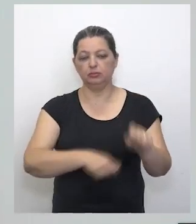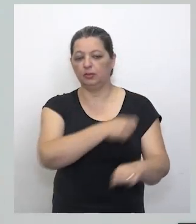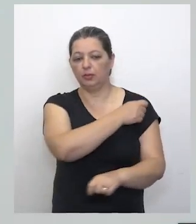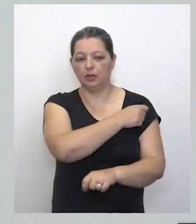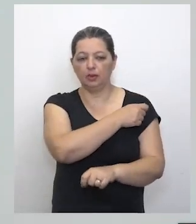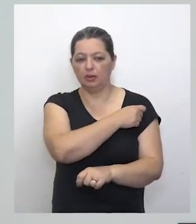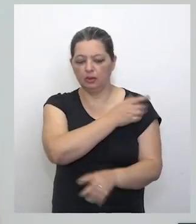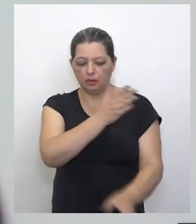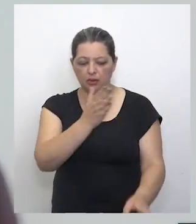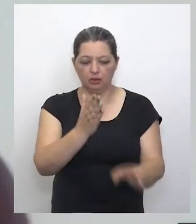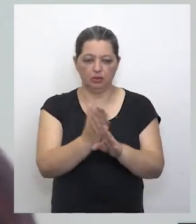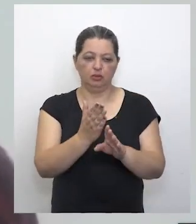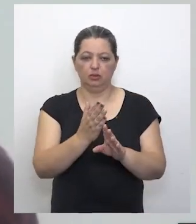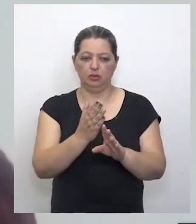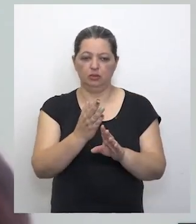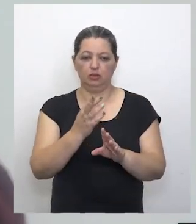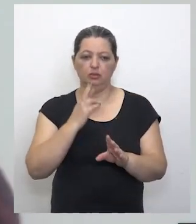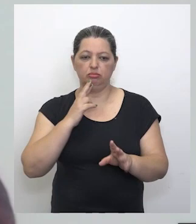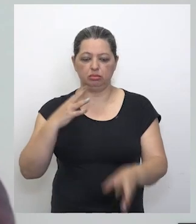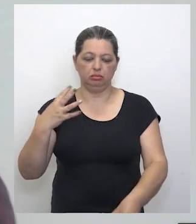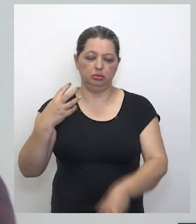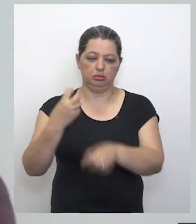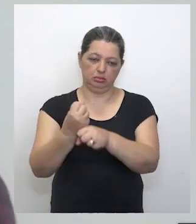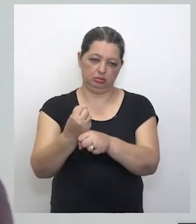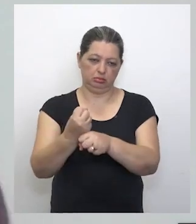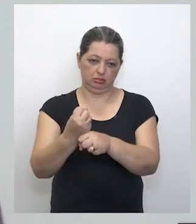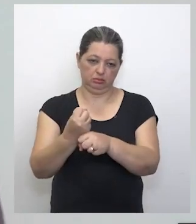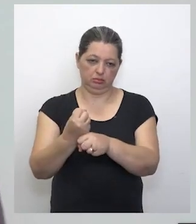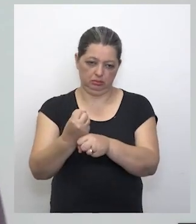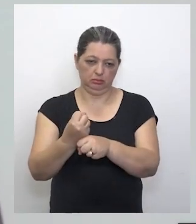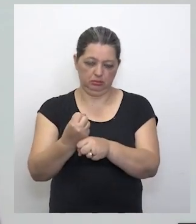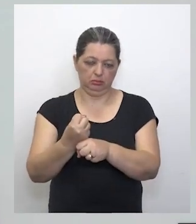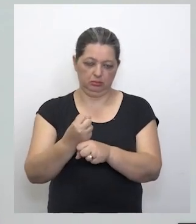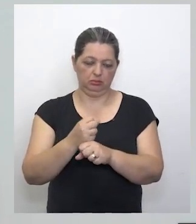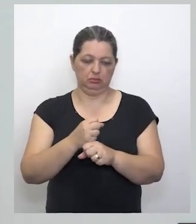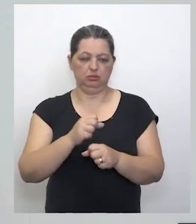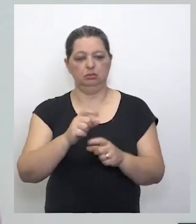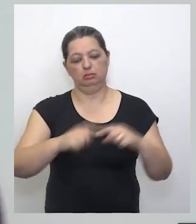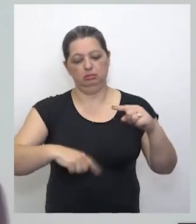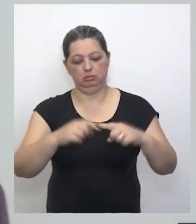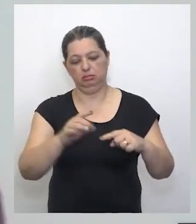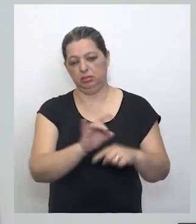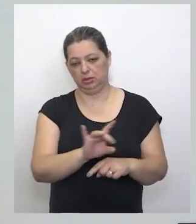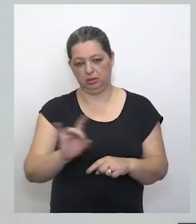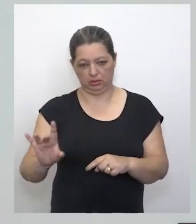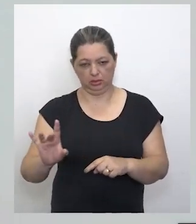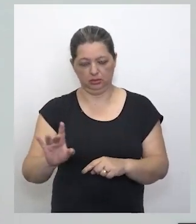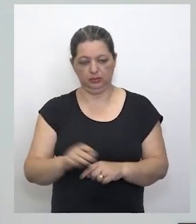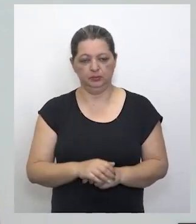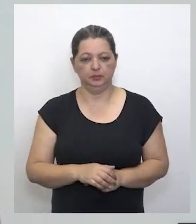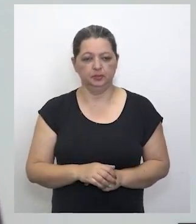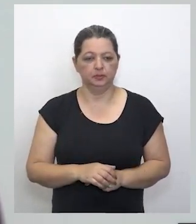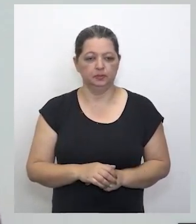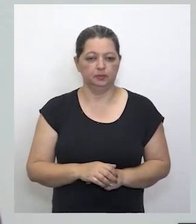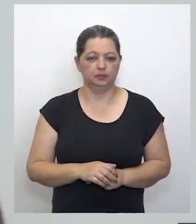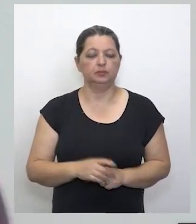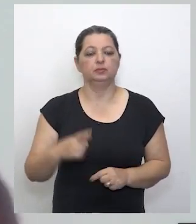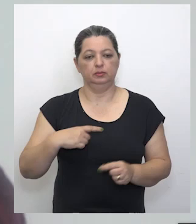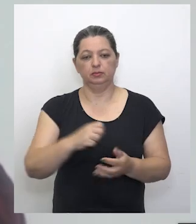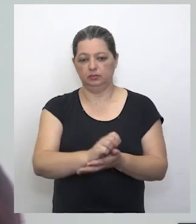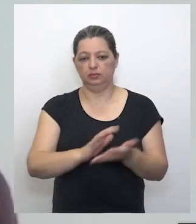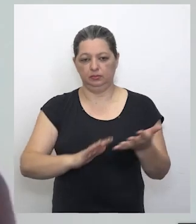o valor total que foi gasto durante a compra, somando os valores de cada material. Nós temos aí uma